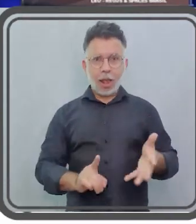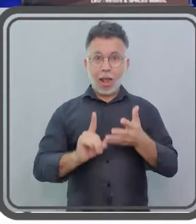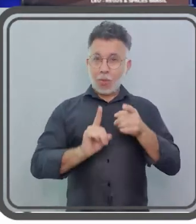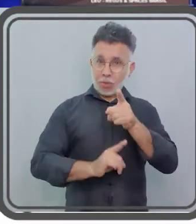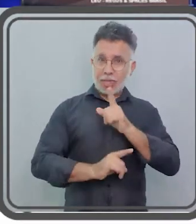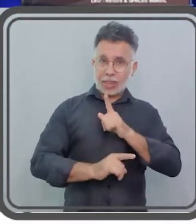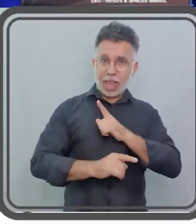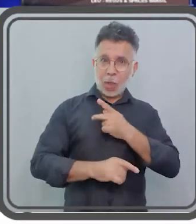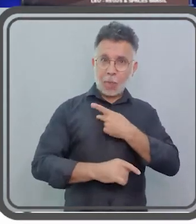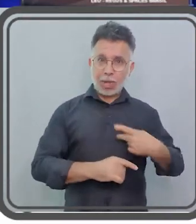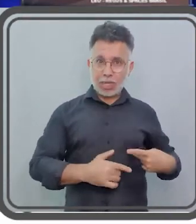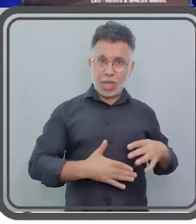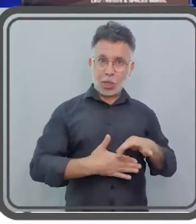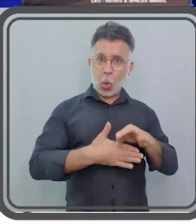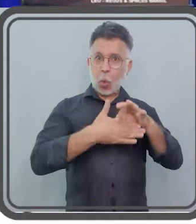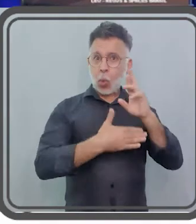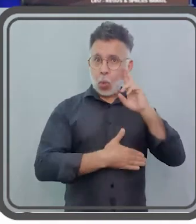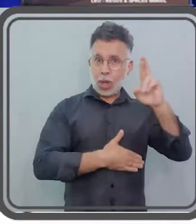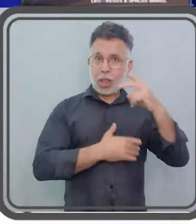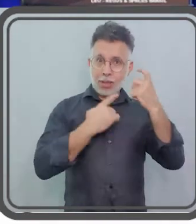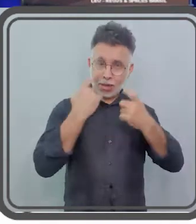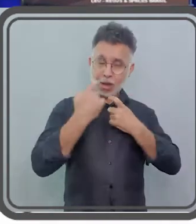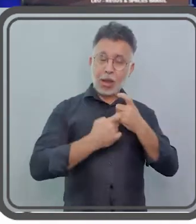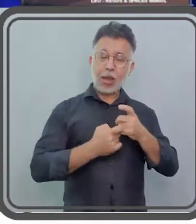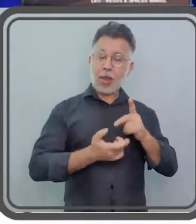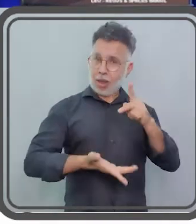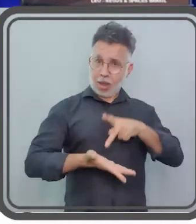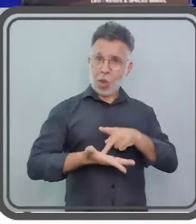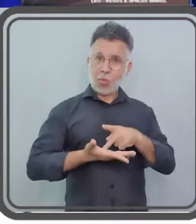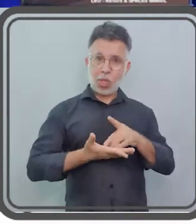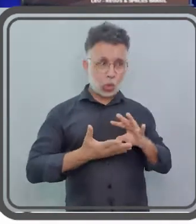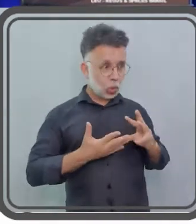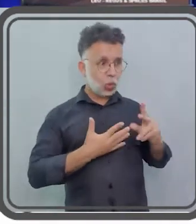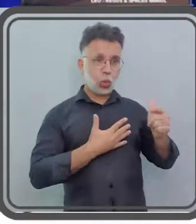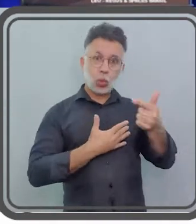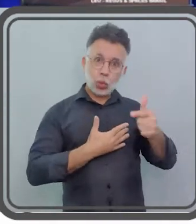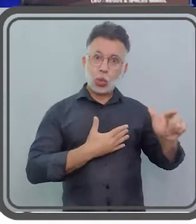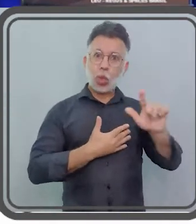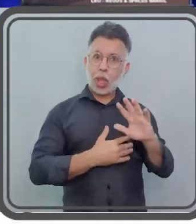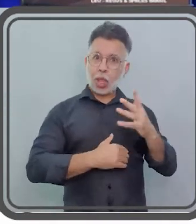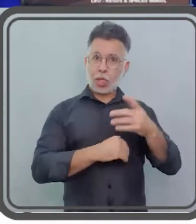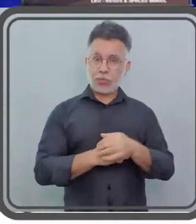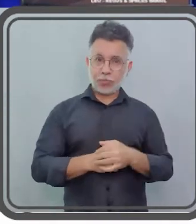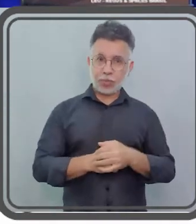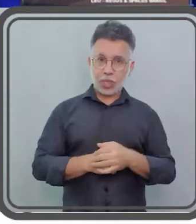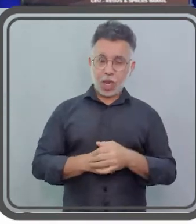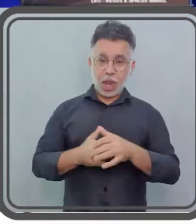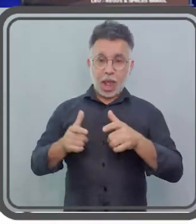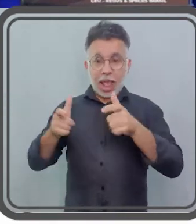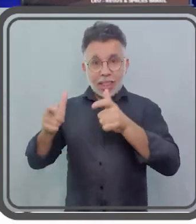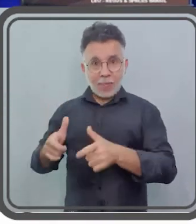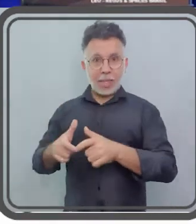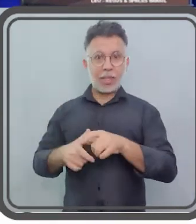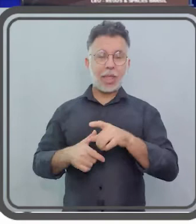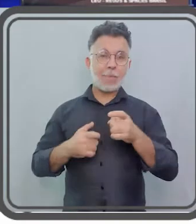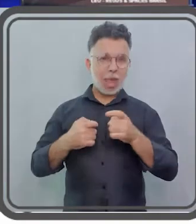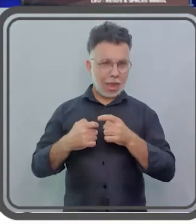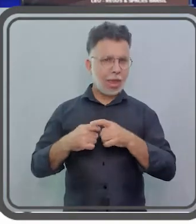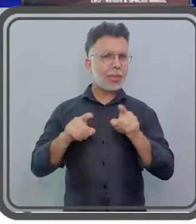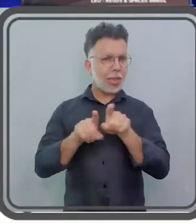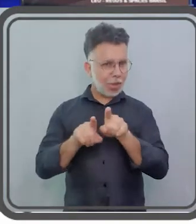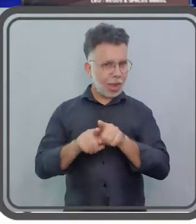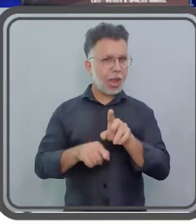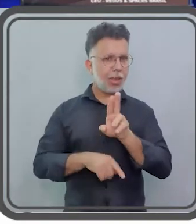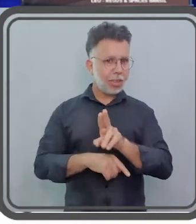preocupa, realmente o resto acontece. O departamento médico também tem avaliado muito bem nossa ferramenta,